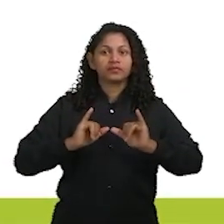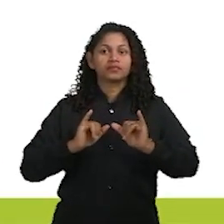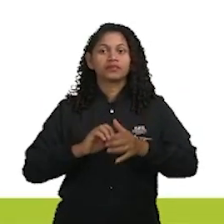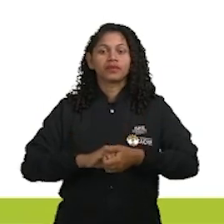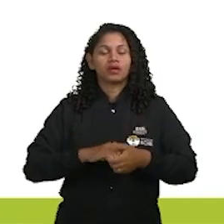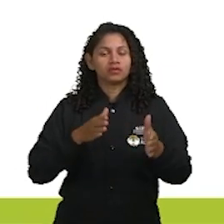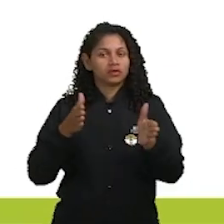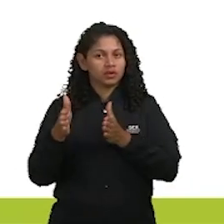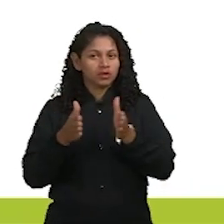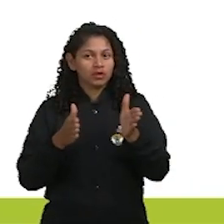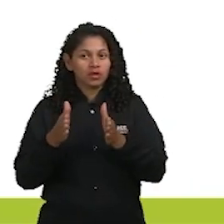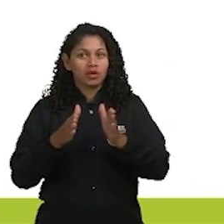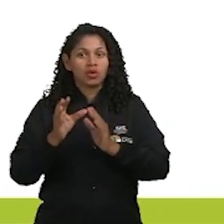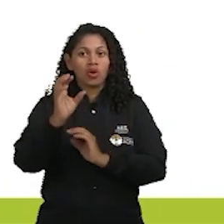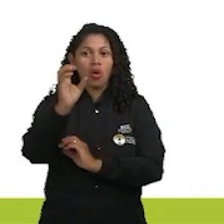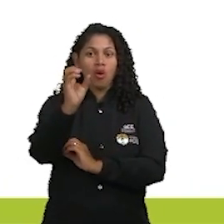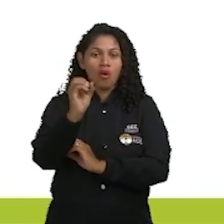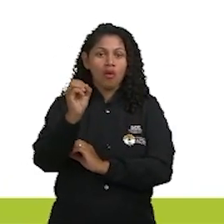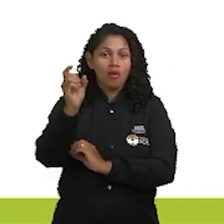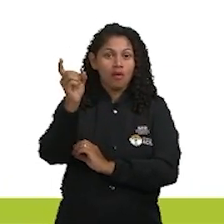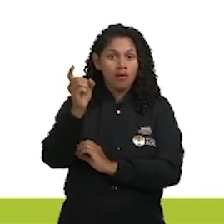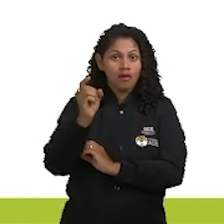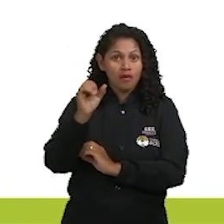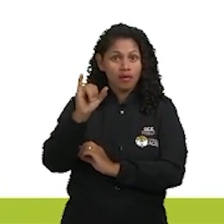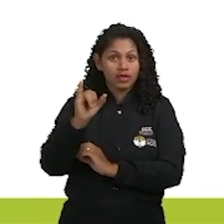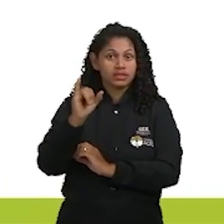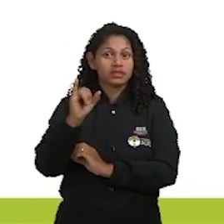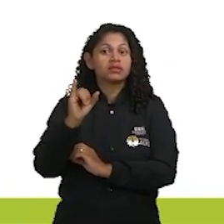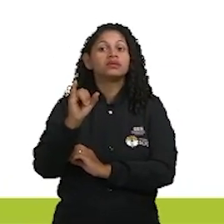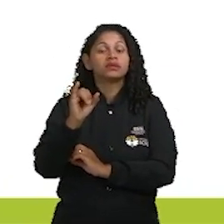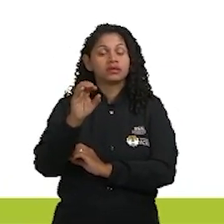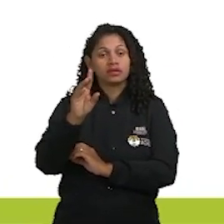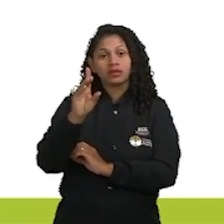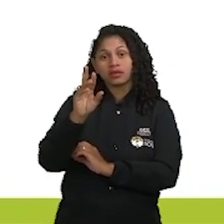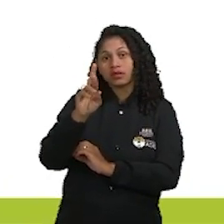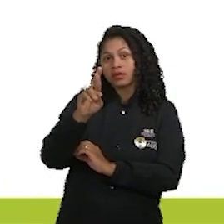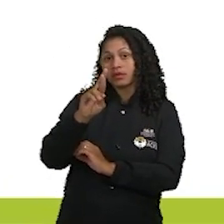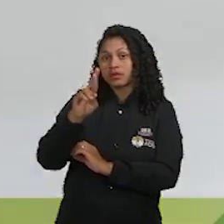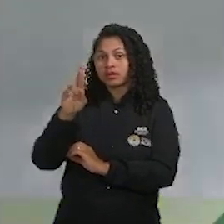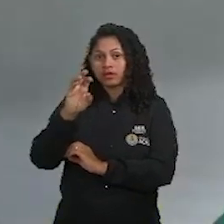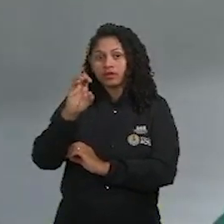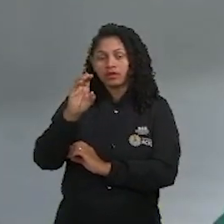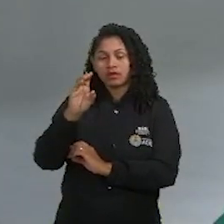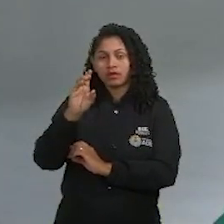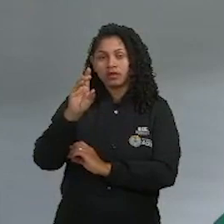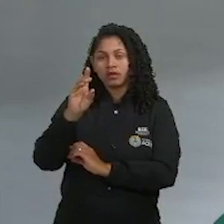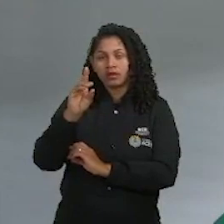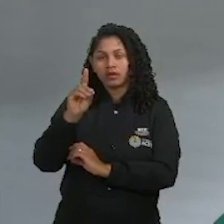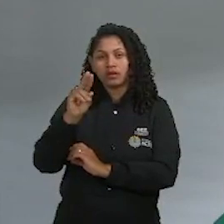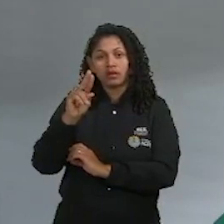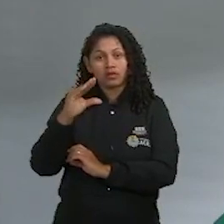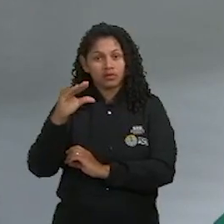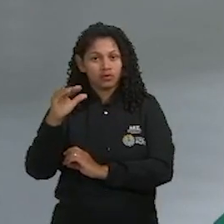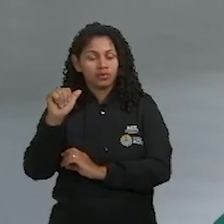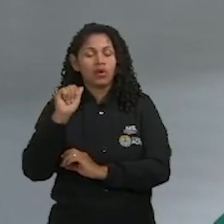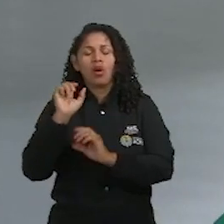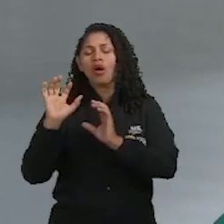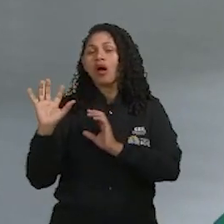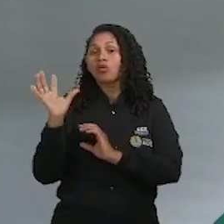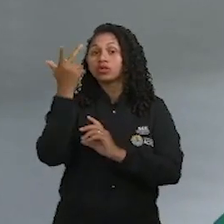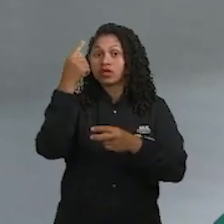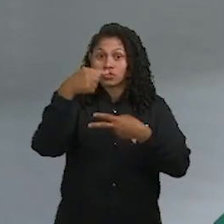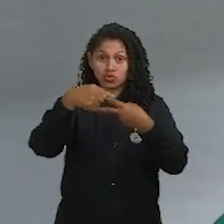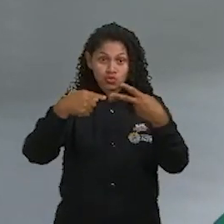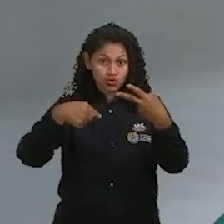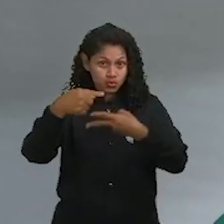de oxirredução são aquelas reações que vai acontecer os dois, tá? Não tem como uma reação